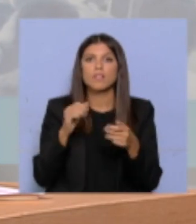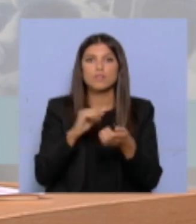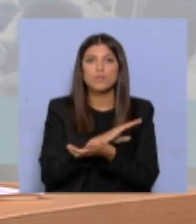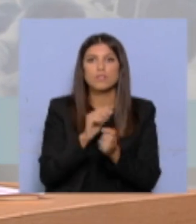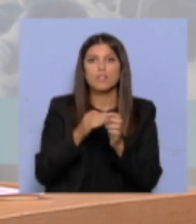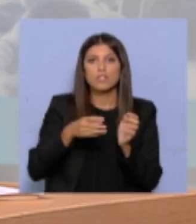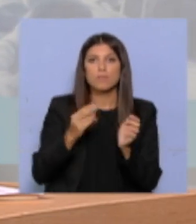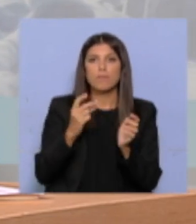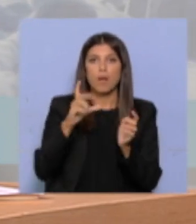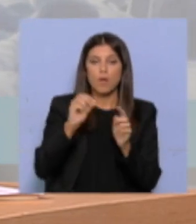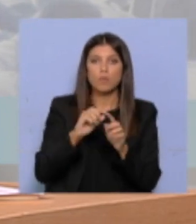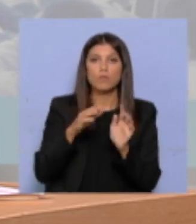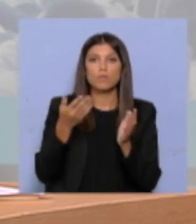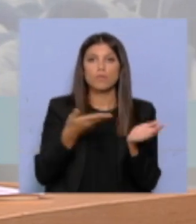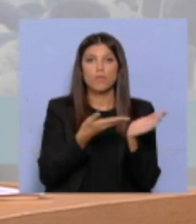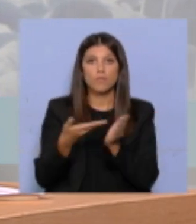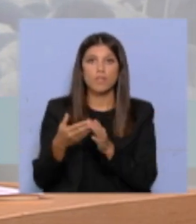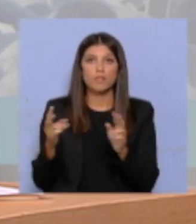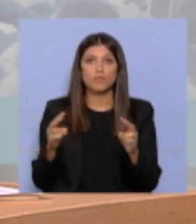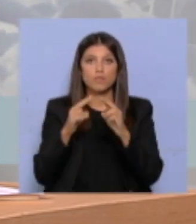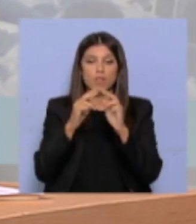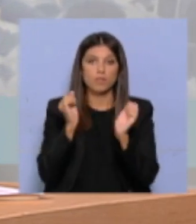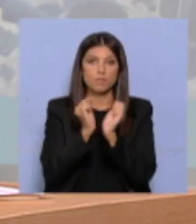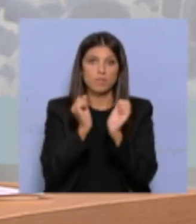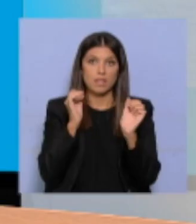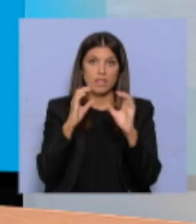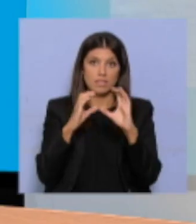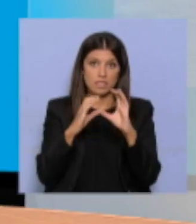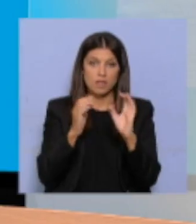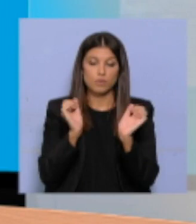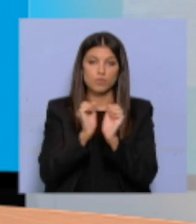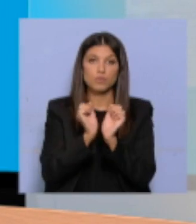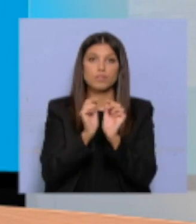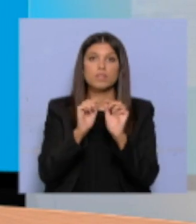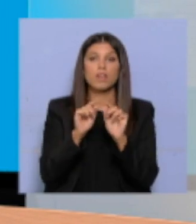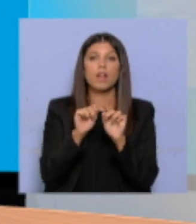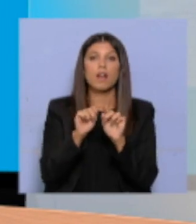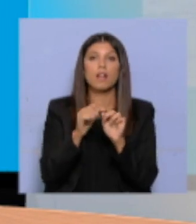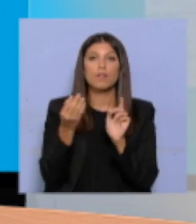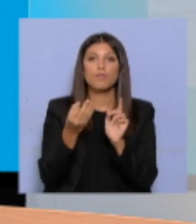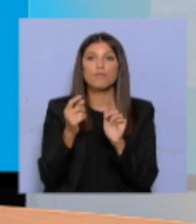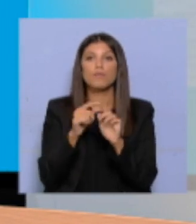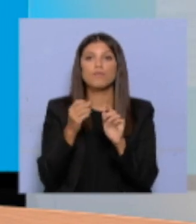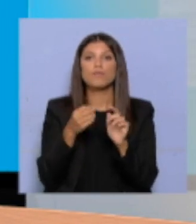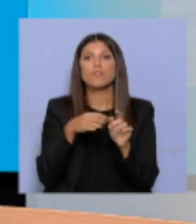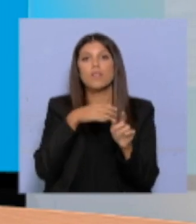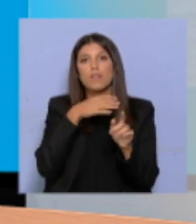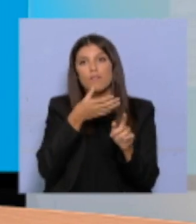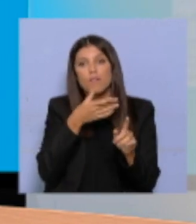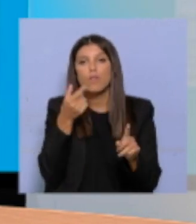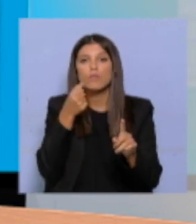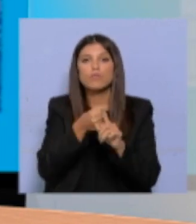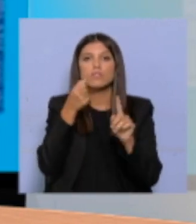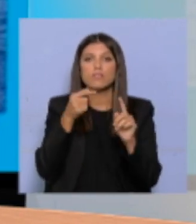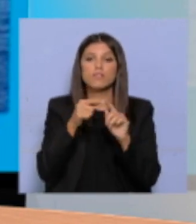dos convidados nas jornadas de comunicação social do Secretariado Nacional das Comunicações Sociais, onde abordou os desafios que se abrem hoje